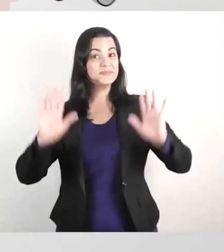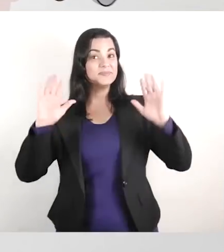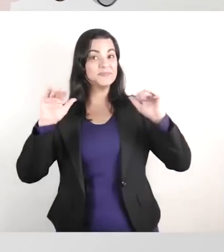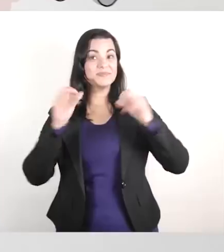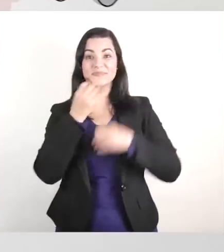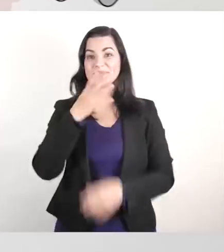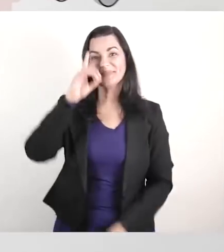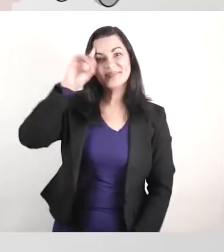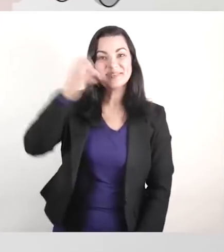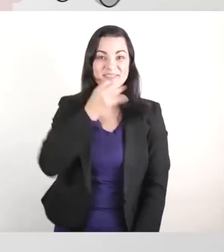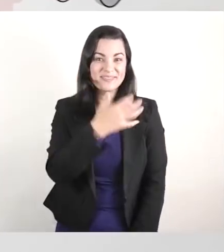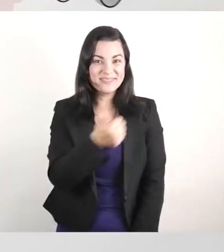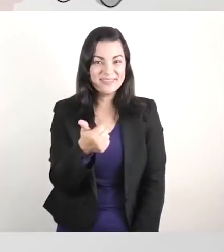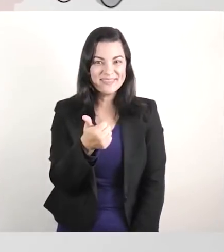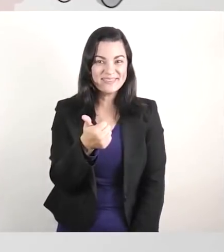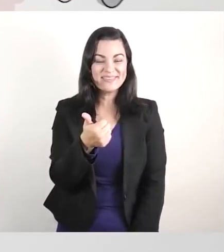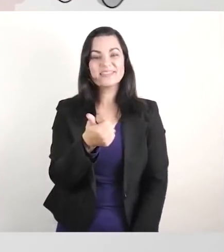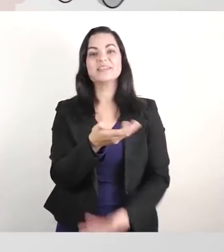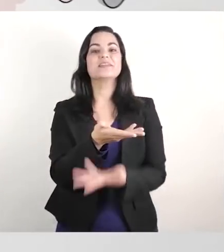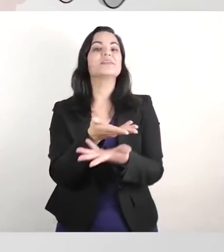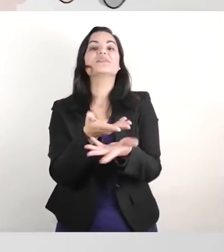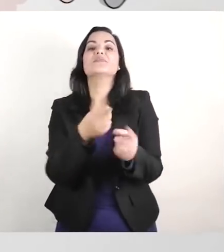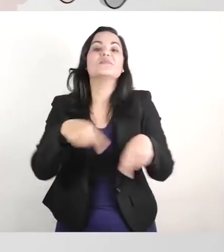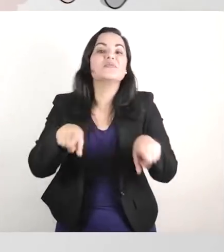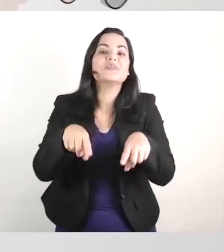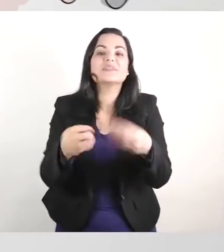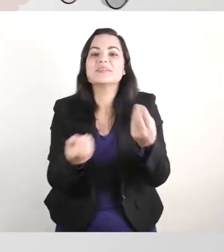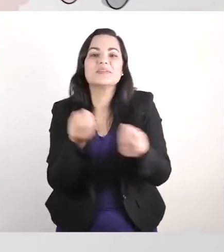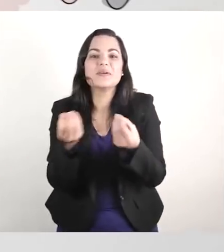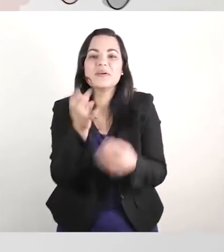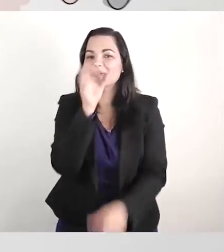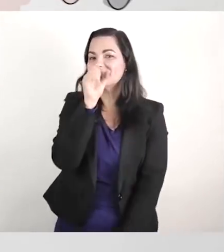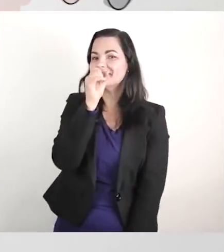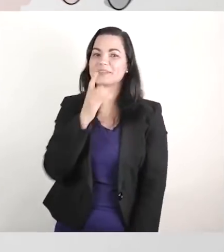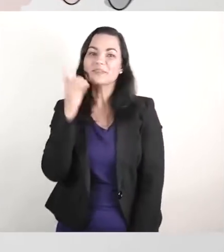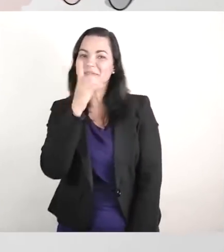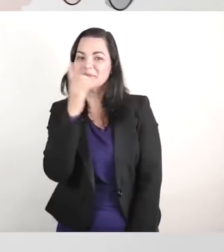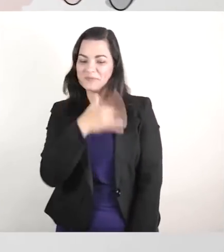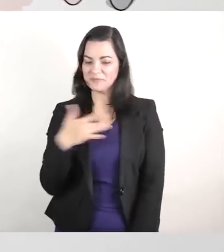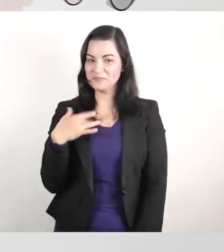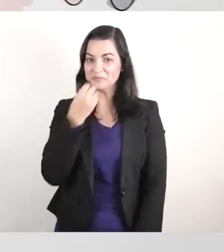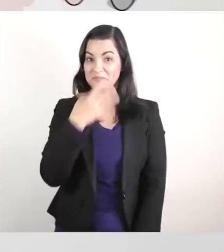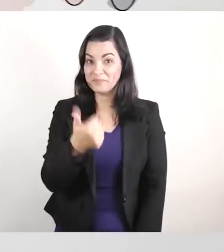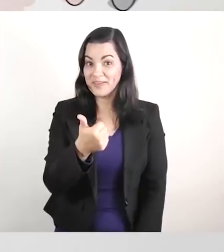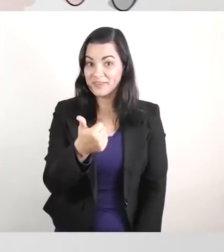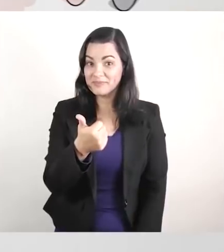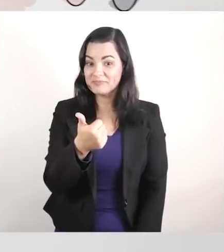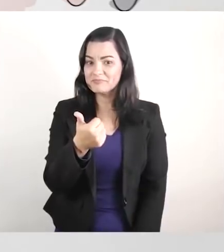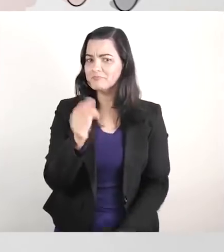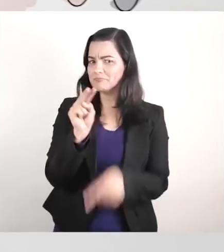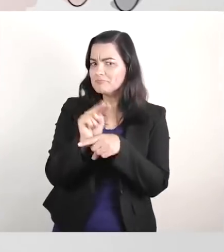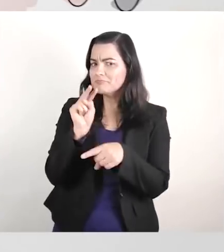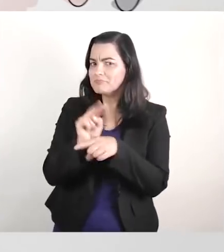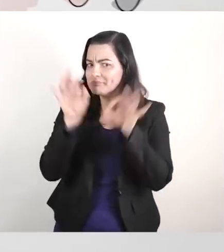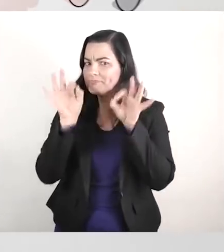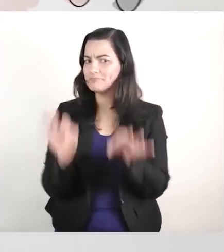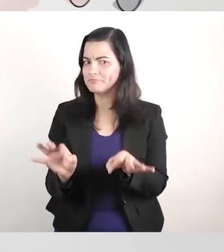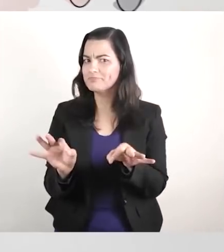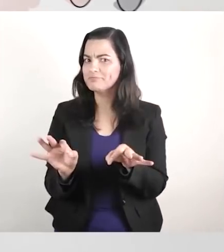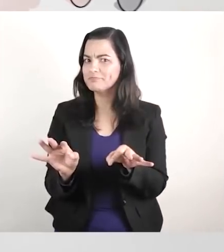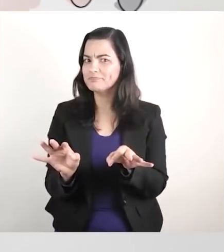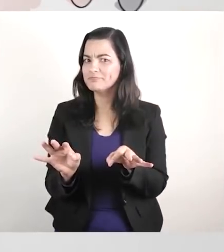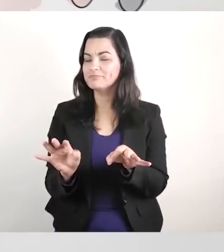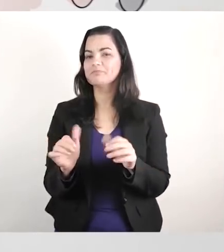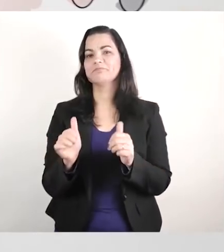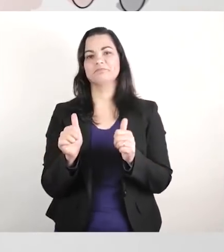Bom dia, turma, tudo bem? Como passaram o fim de semana? Todos bem cuidadinhos, bem